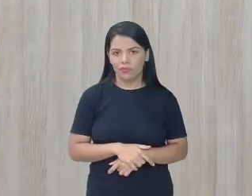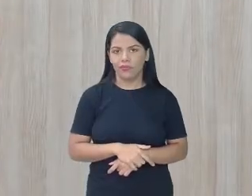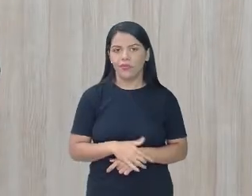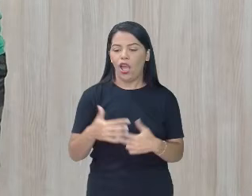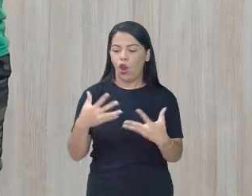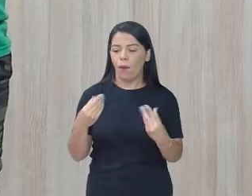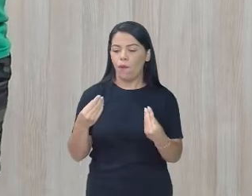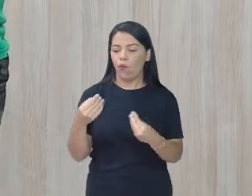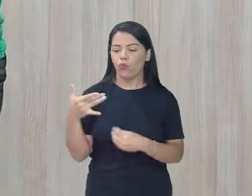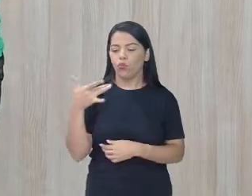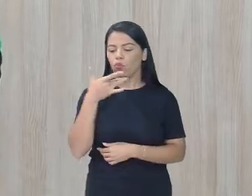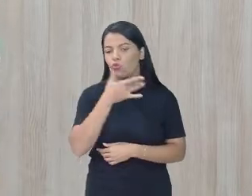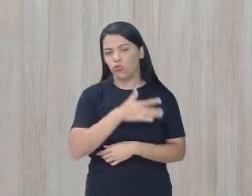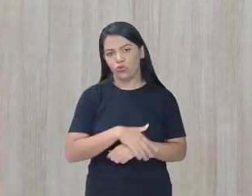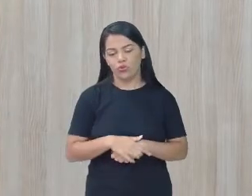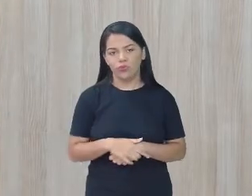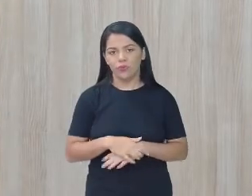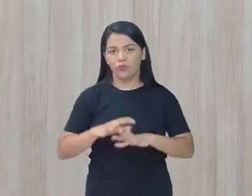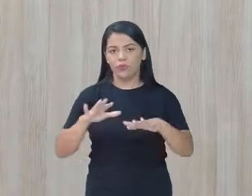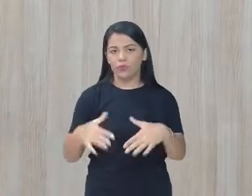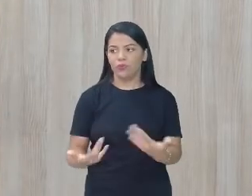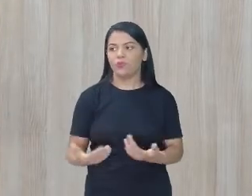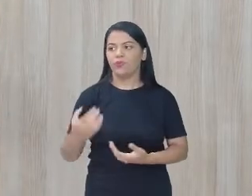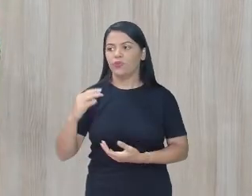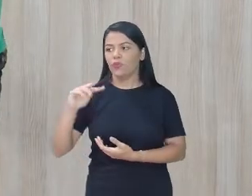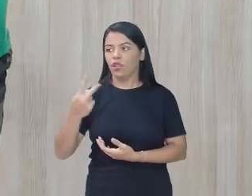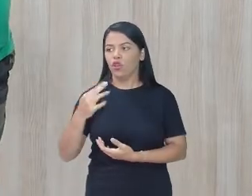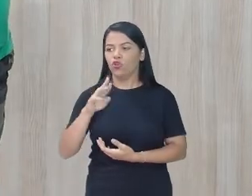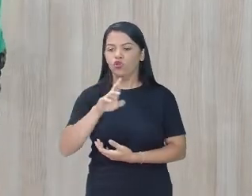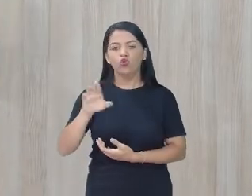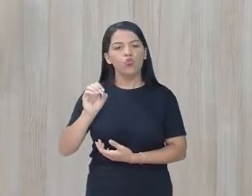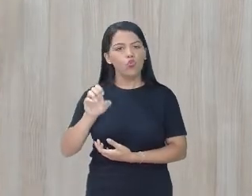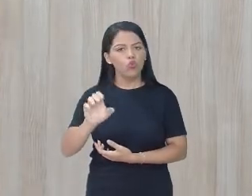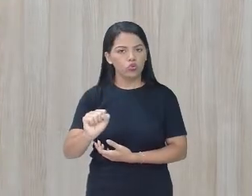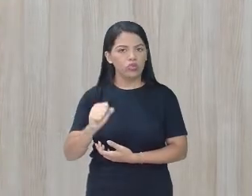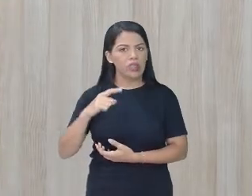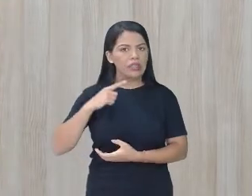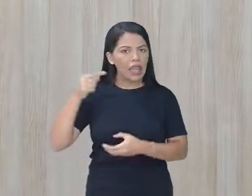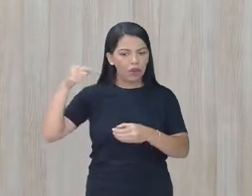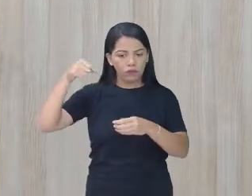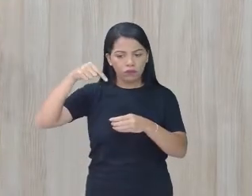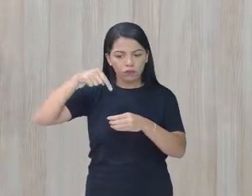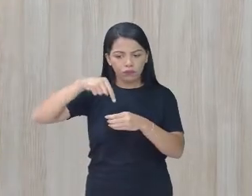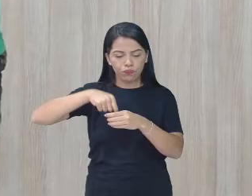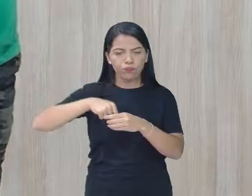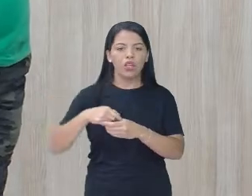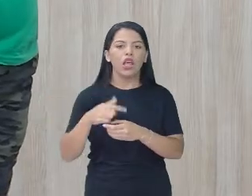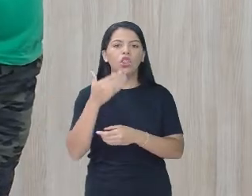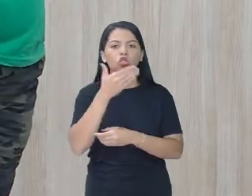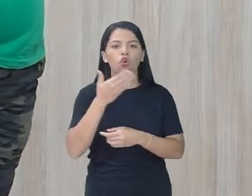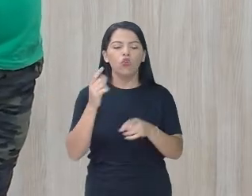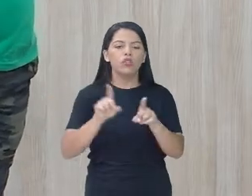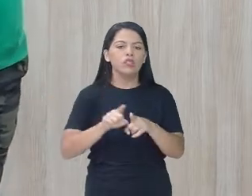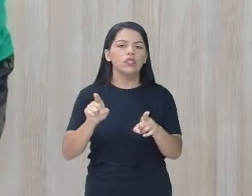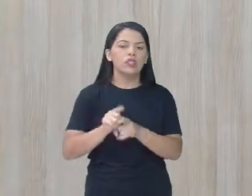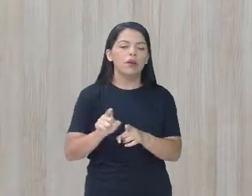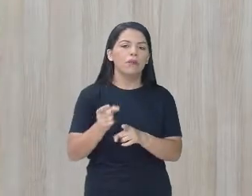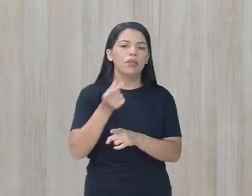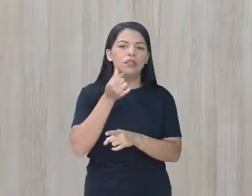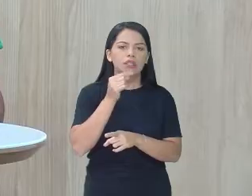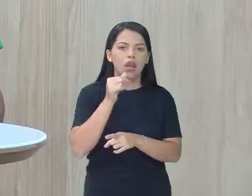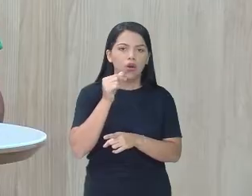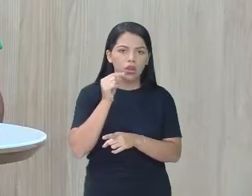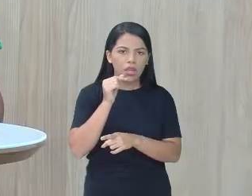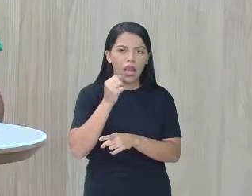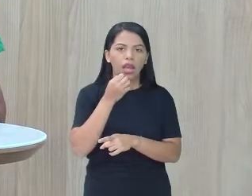coisa mais gostosa do mundo, né? E churros, né? Não só com recheio doce, mas churros também com recheio salgado, sabia? É